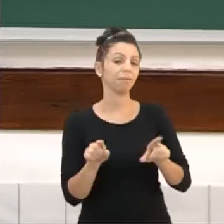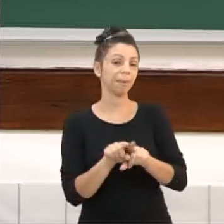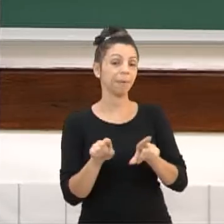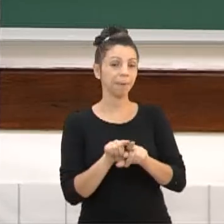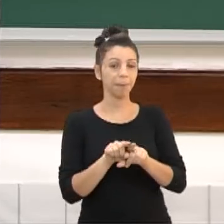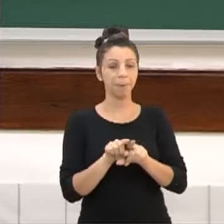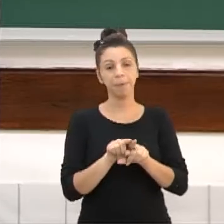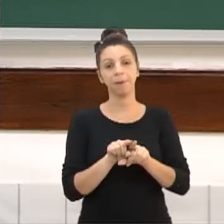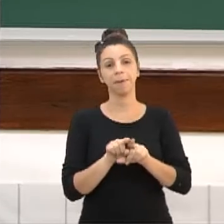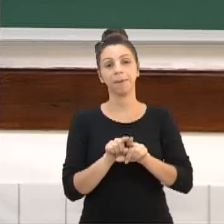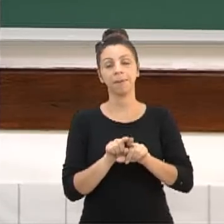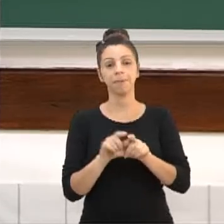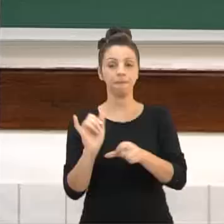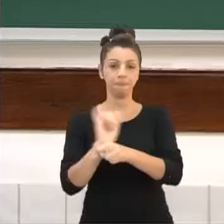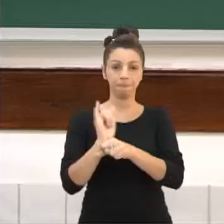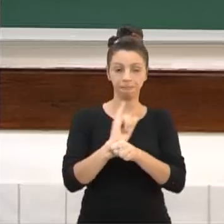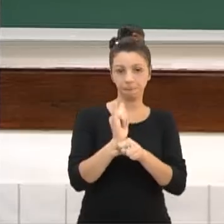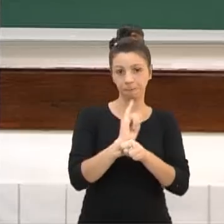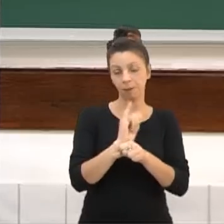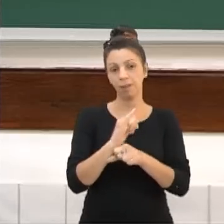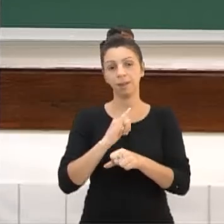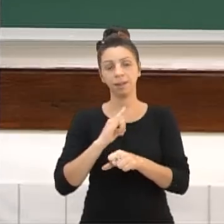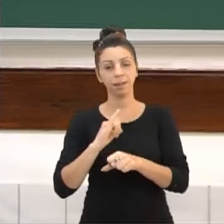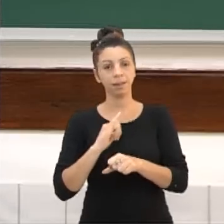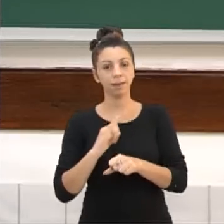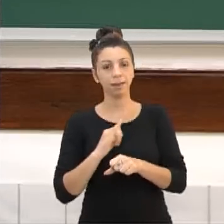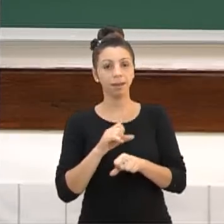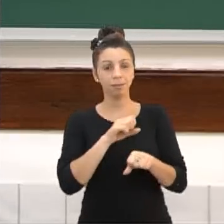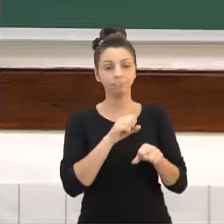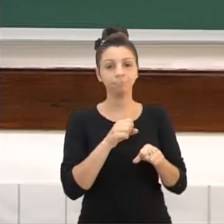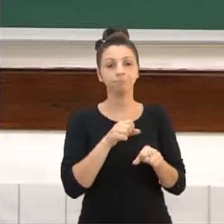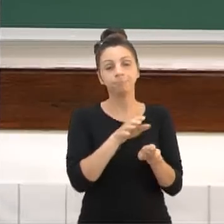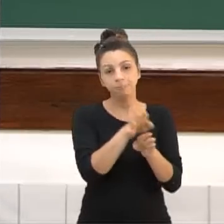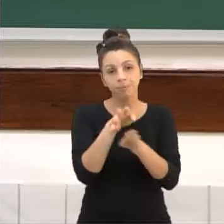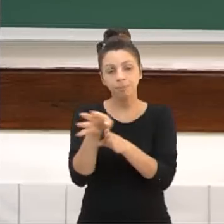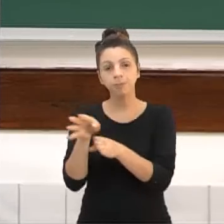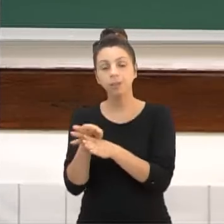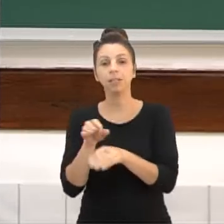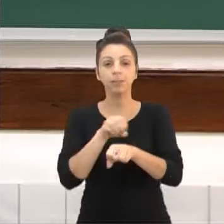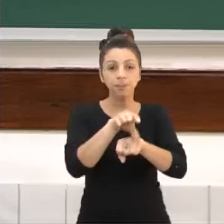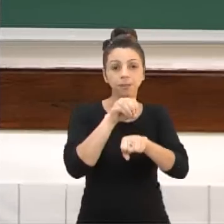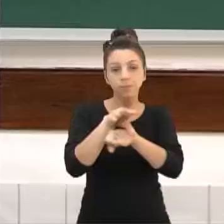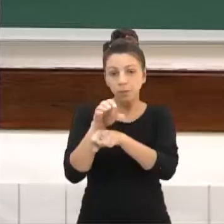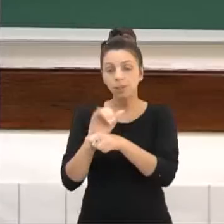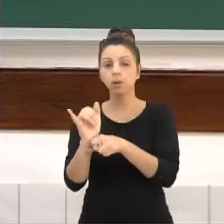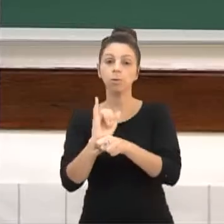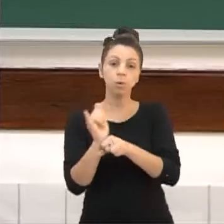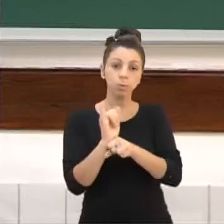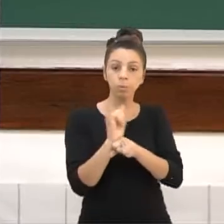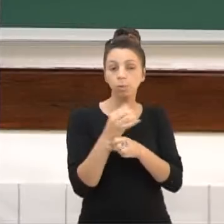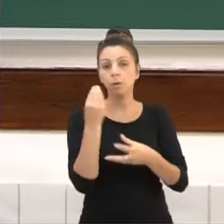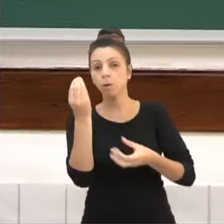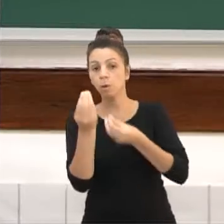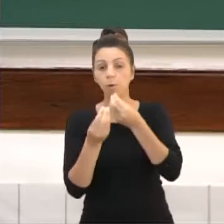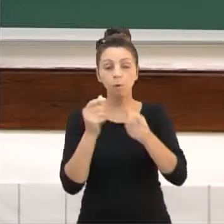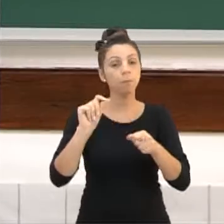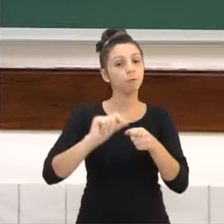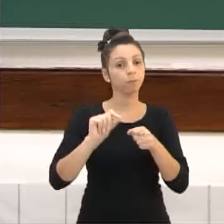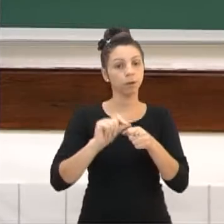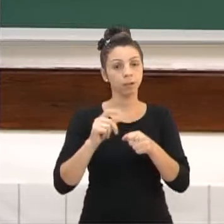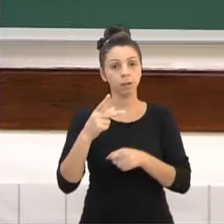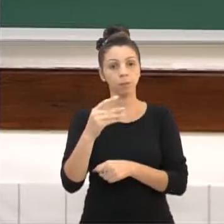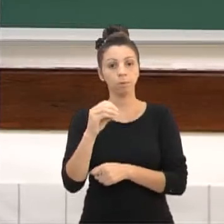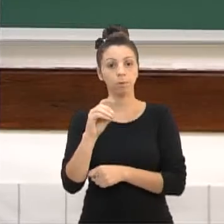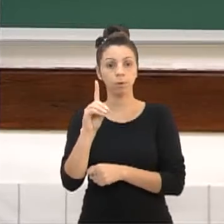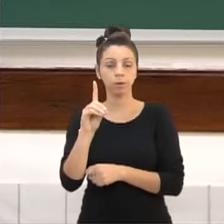videozinho do YouTube, existem vários tutoriais para isso, né? E para outros alunos, esse gênero textual,